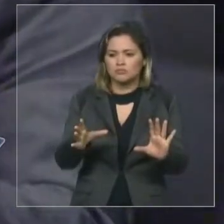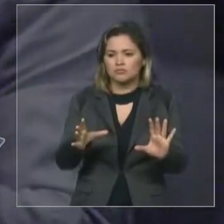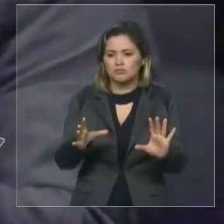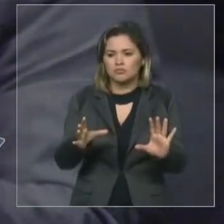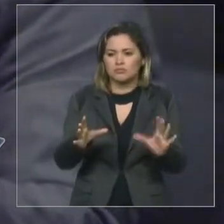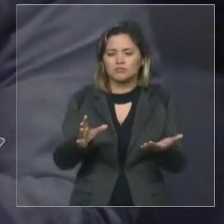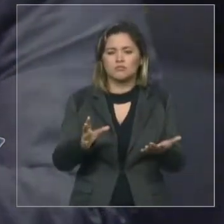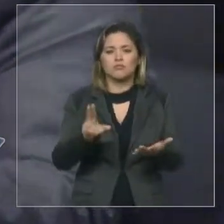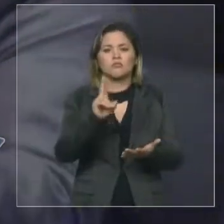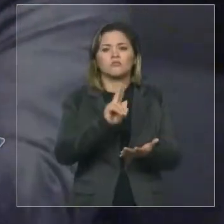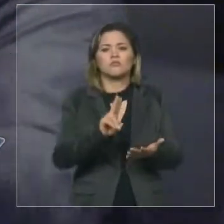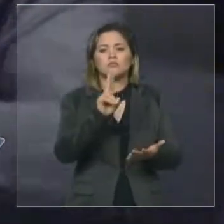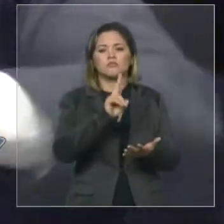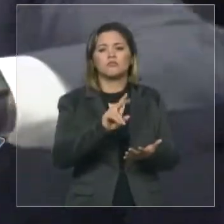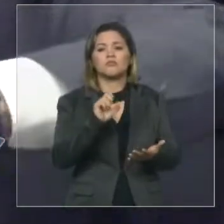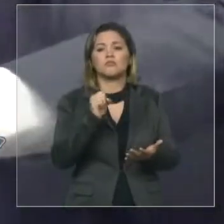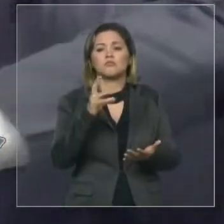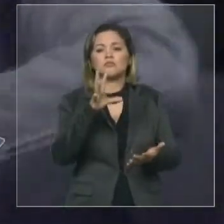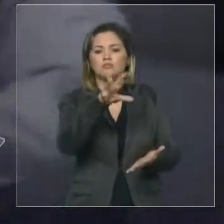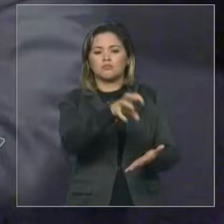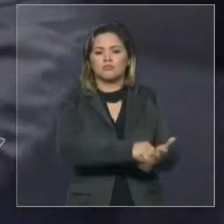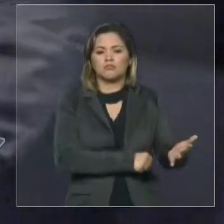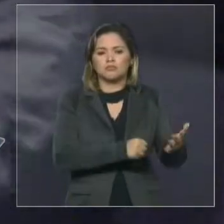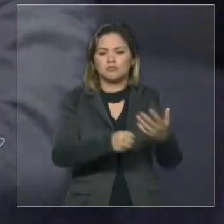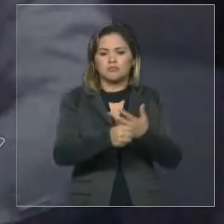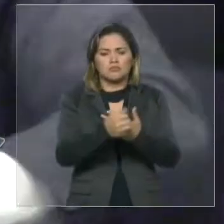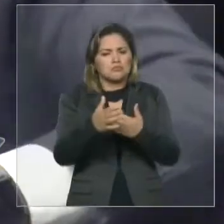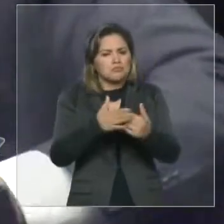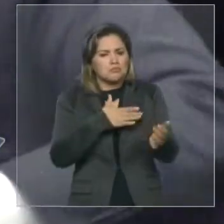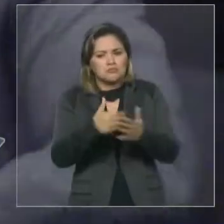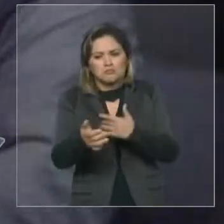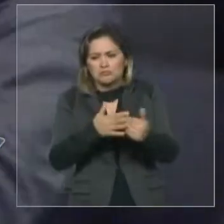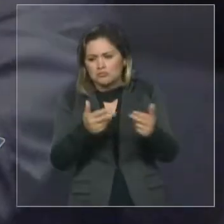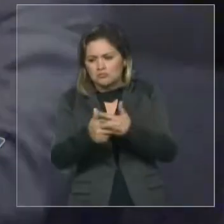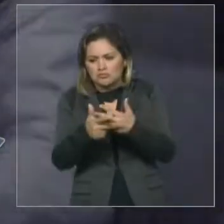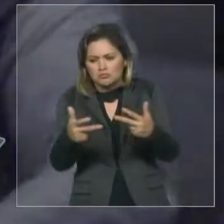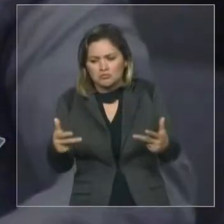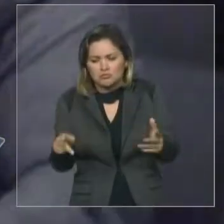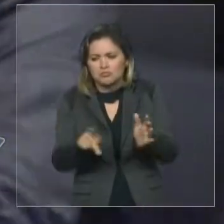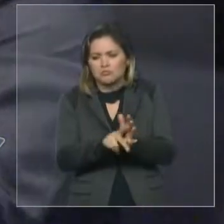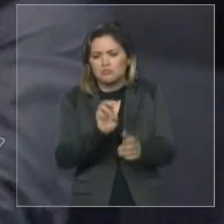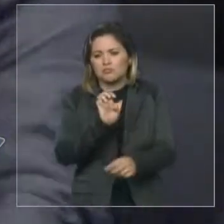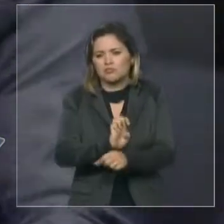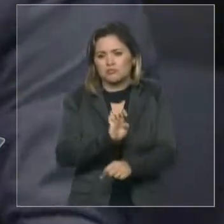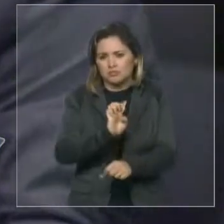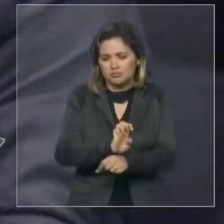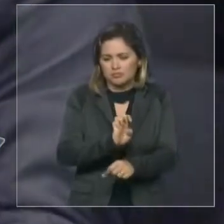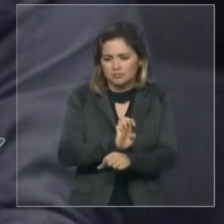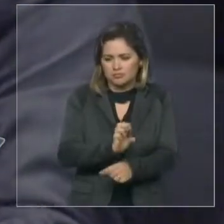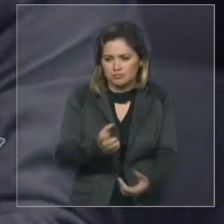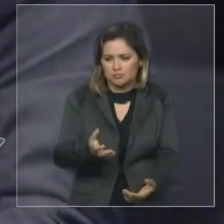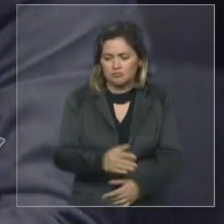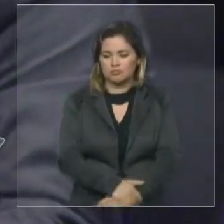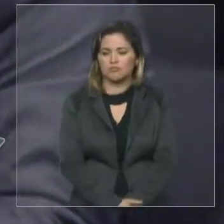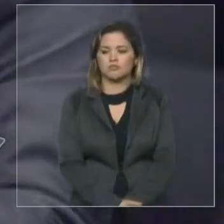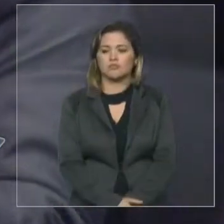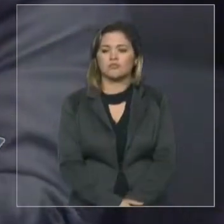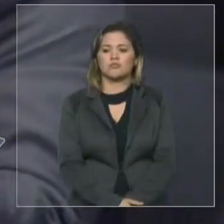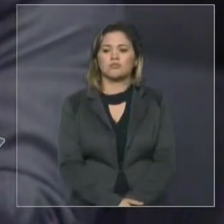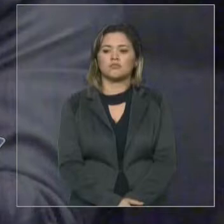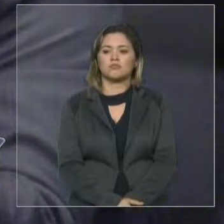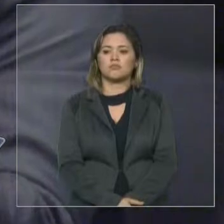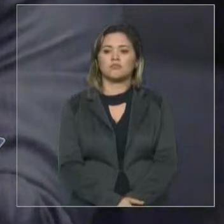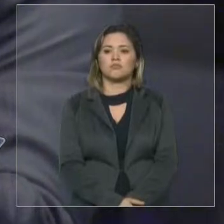Estado. Agora, óbvio que numa hermenêutica jurídica de uma lei, a gente não